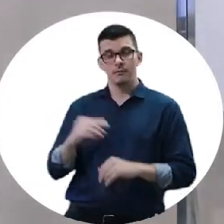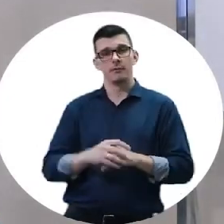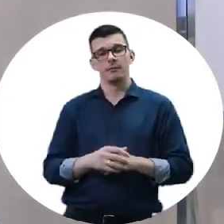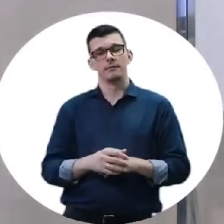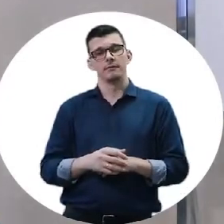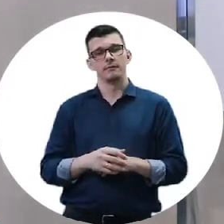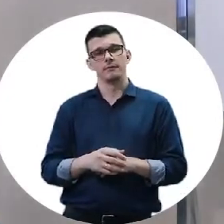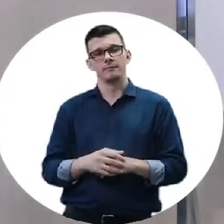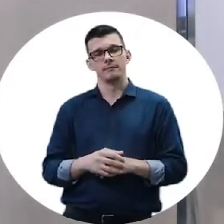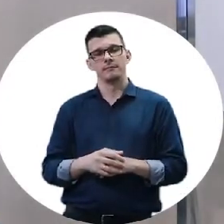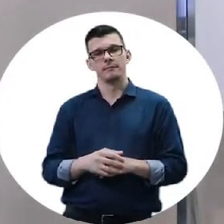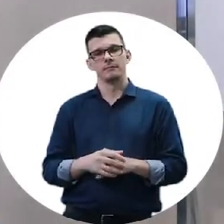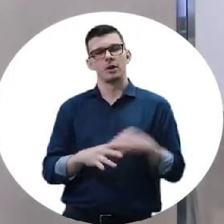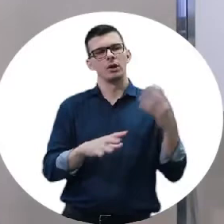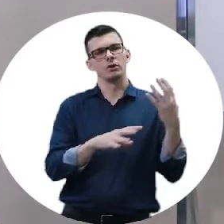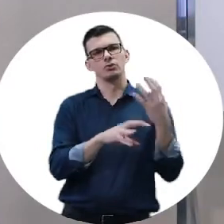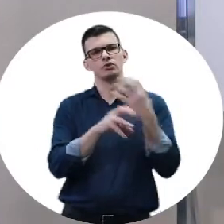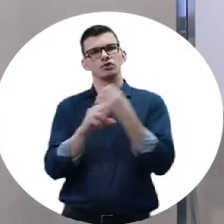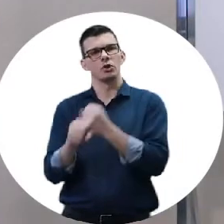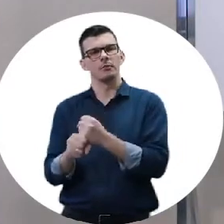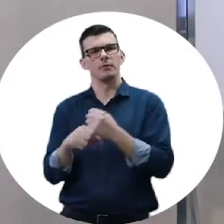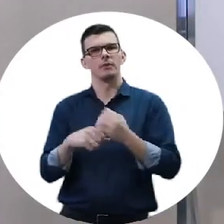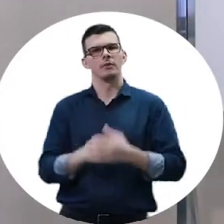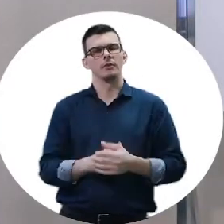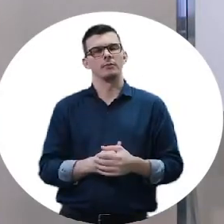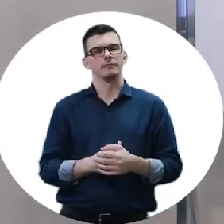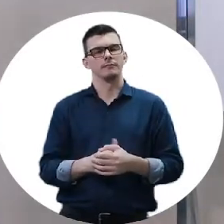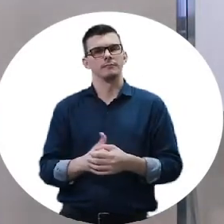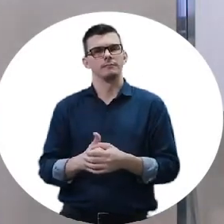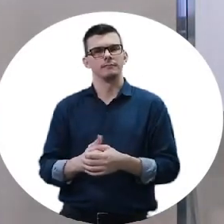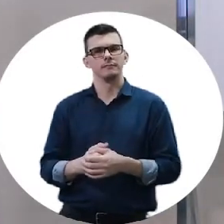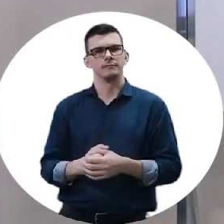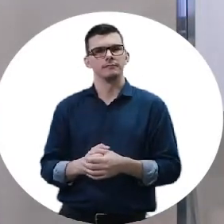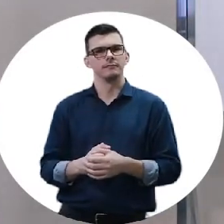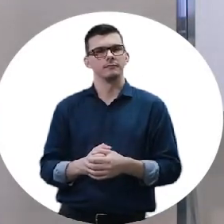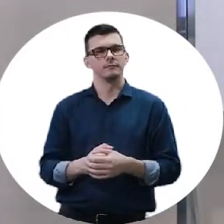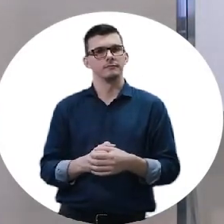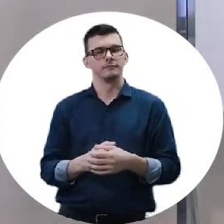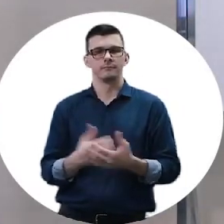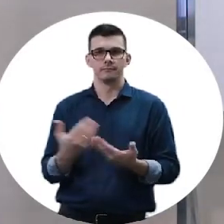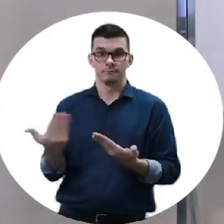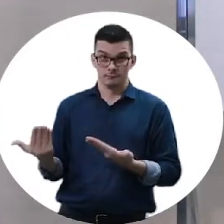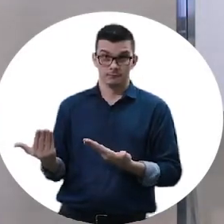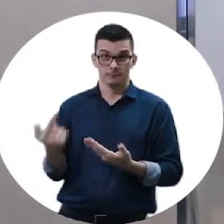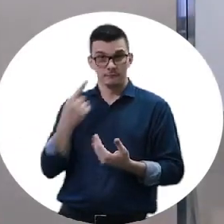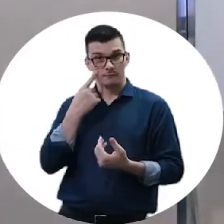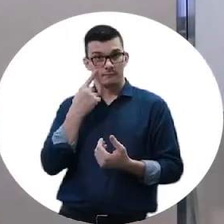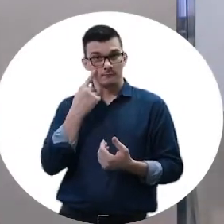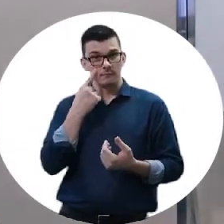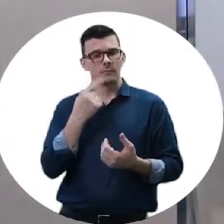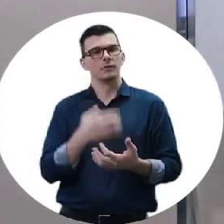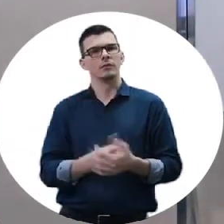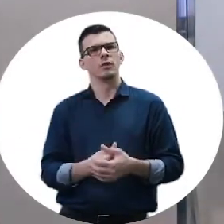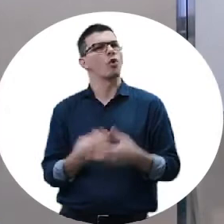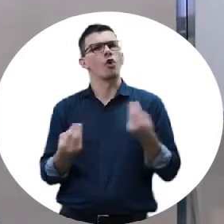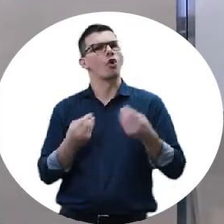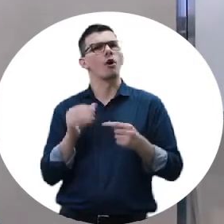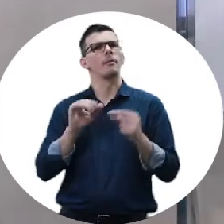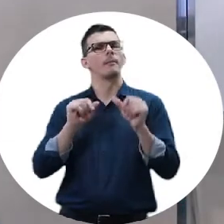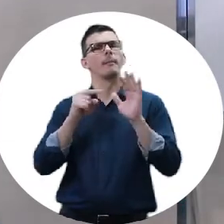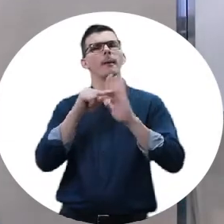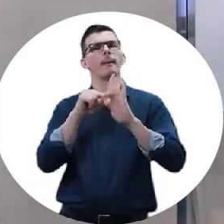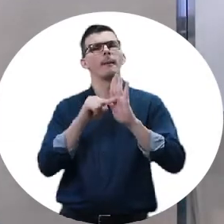B vezes A. Vou somar com TBA com a massa de A de aceleração. Somando ali, como é que fica?